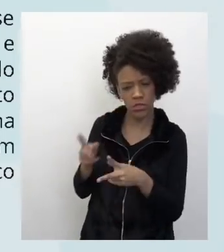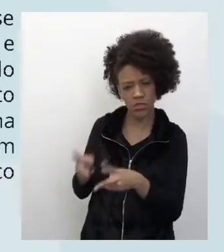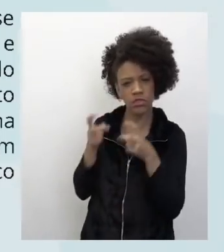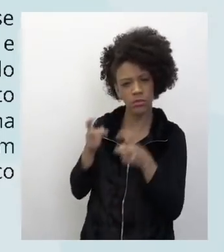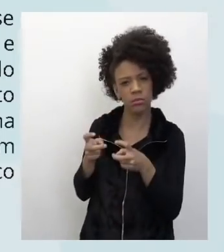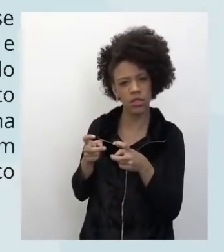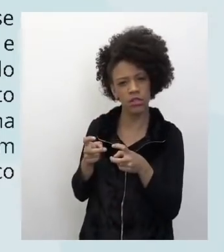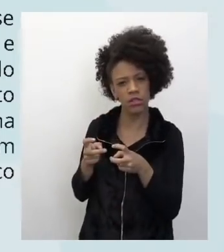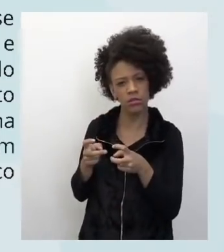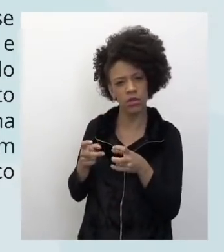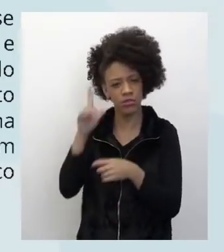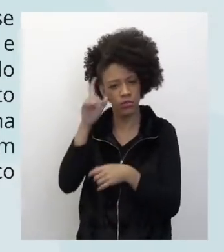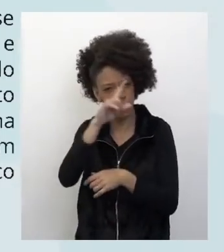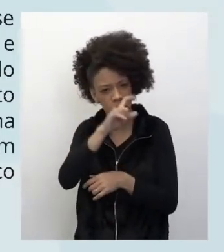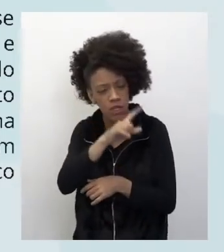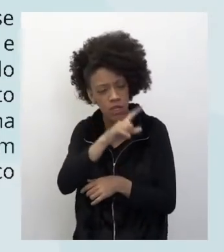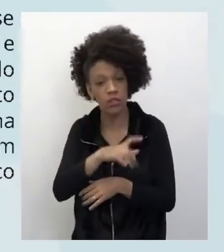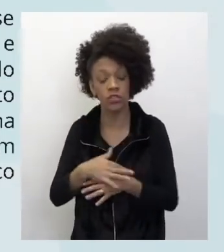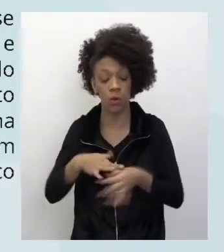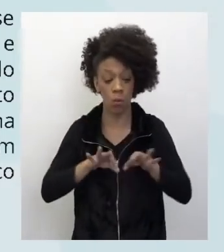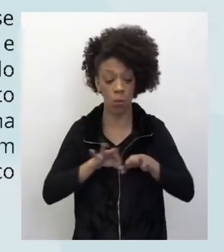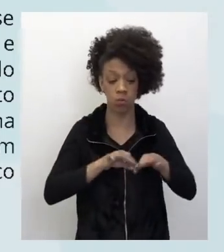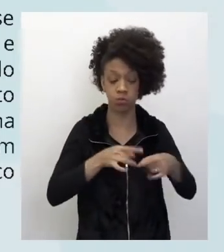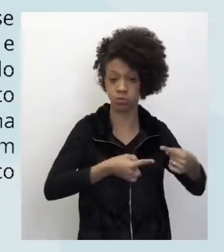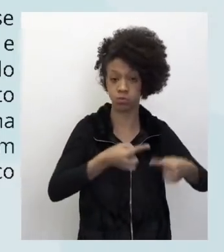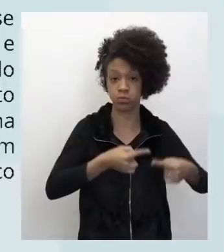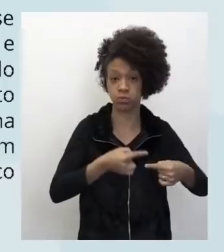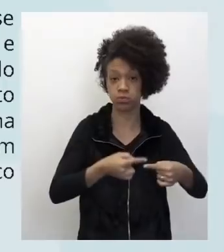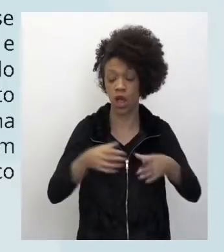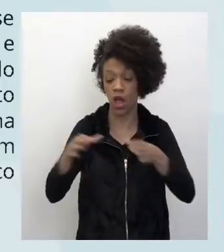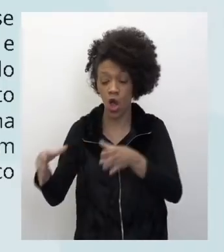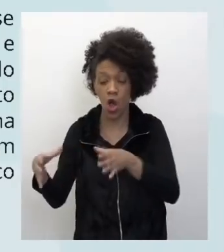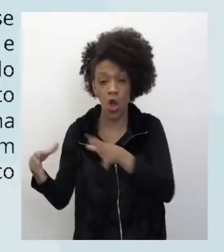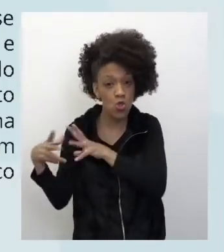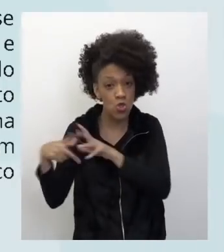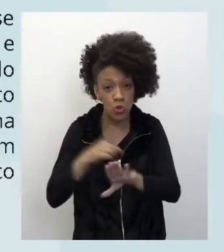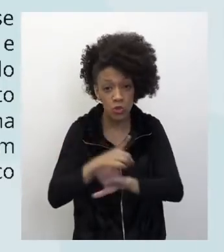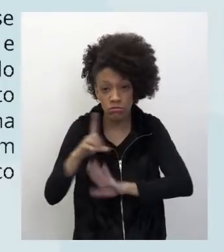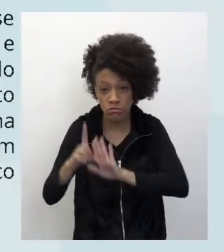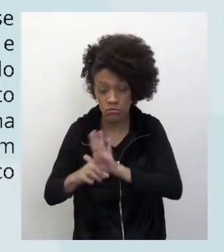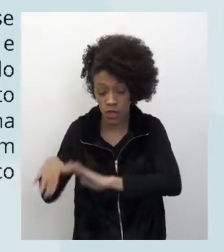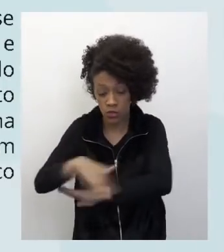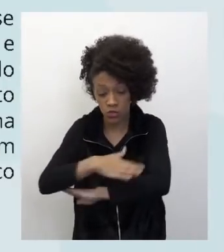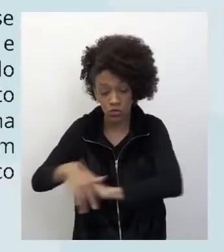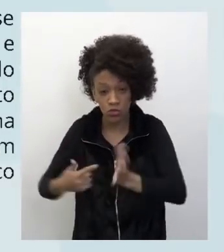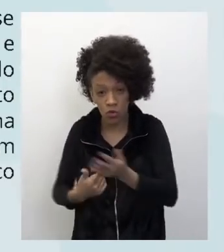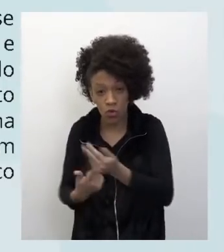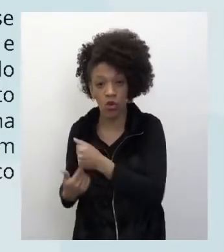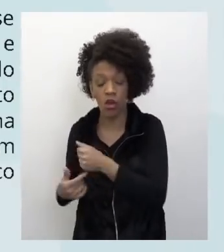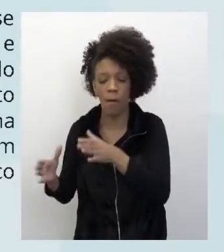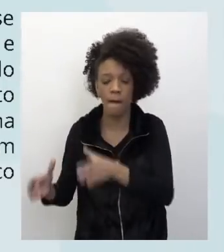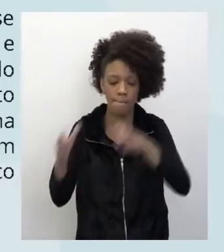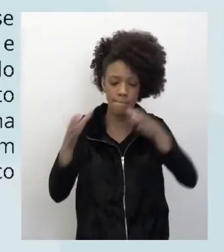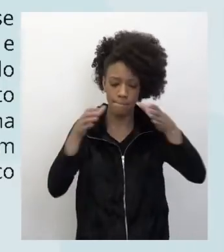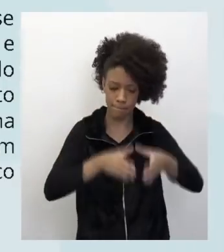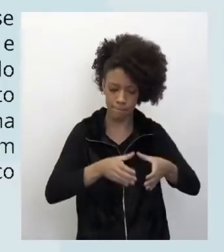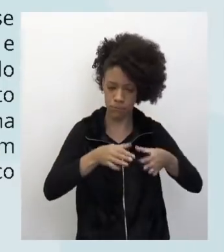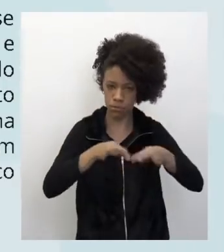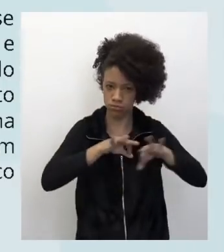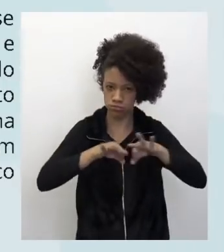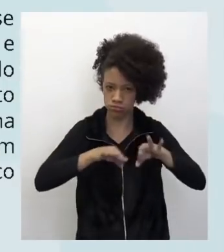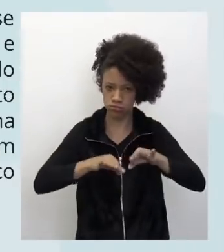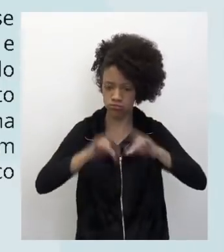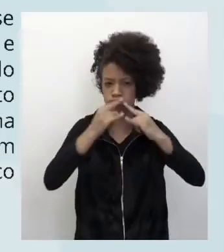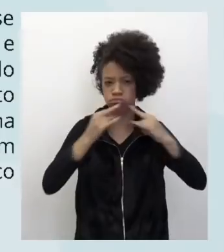um planejamento político, colocou esses artistas de ruas todos juntos para formar uma companhia circense de acrobacia.